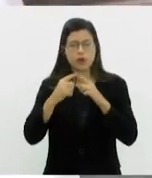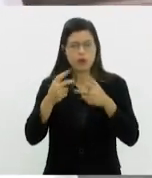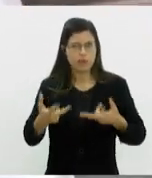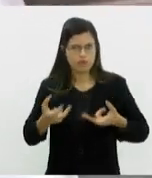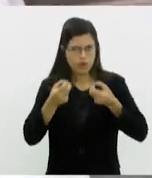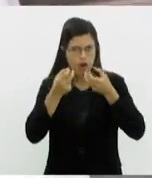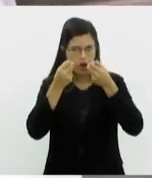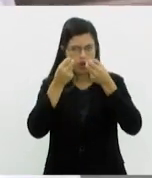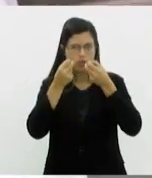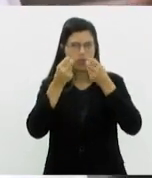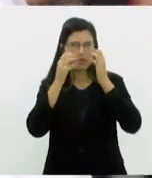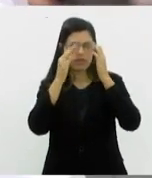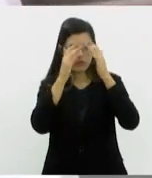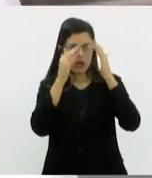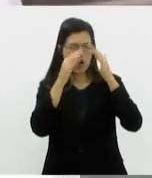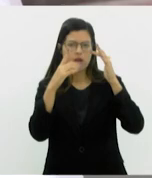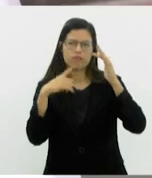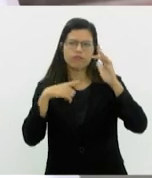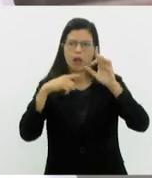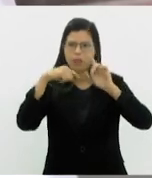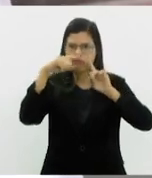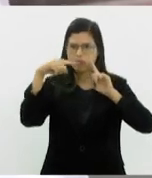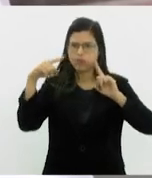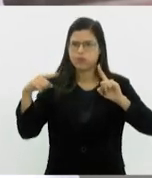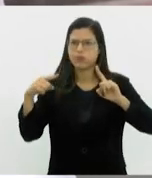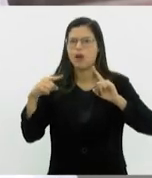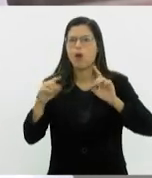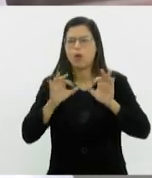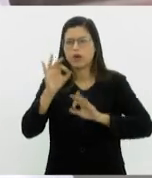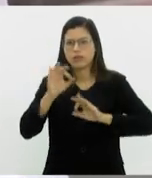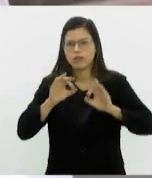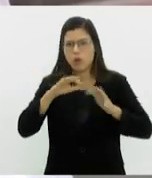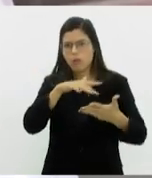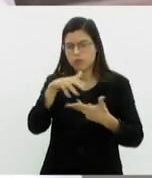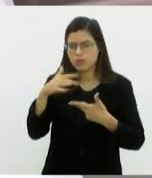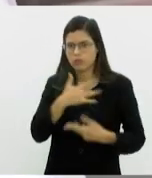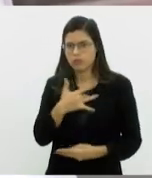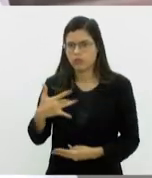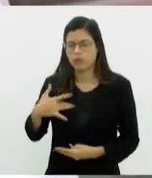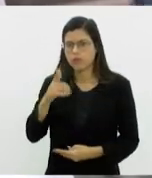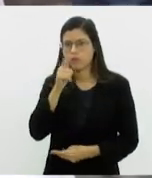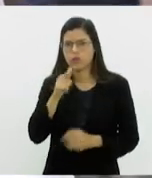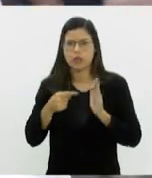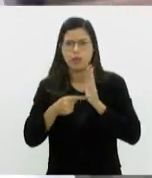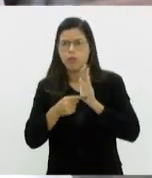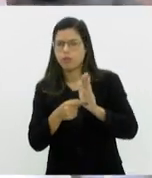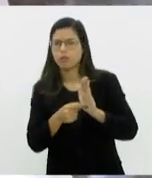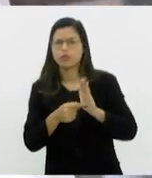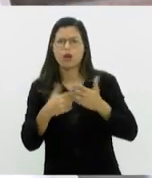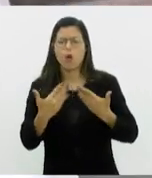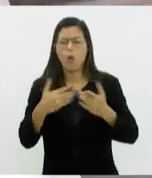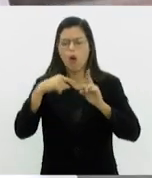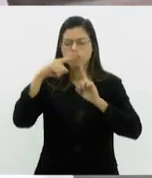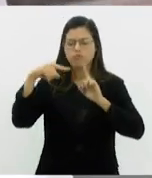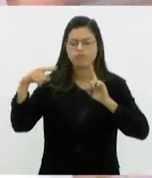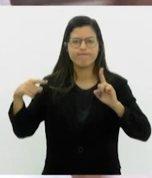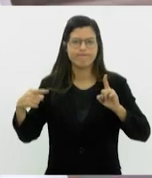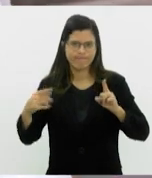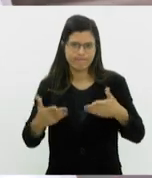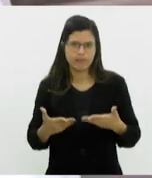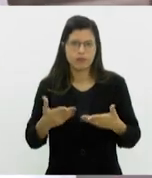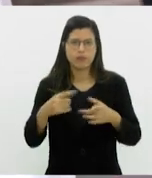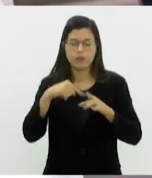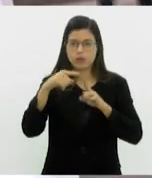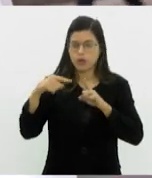têm graus, né? A Organização Mundial de Saúde consegue determinar qual é o grau dele e aí, de acordo com o